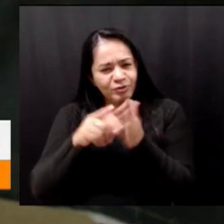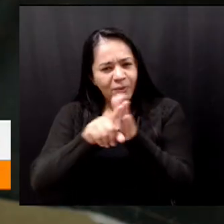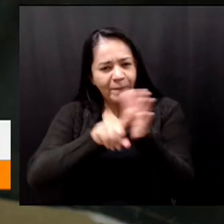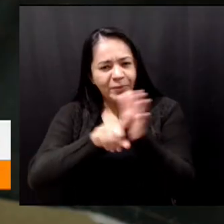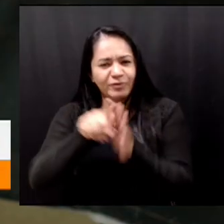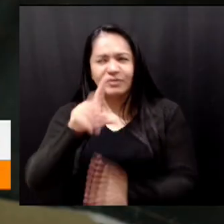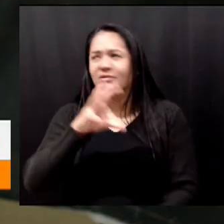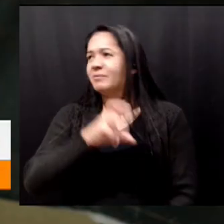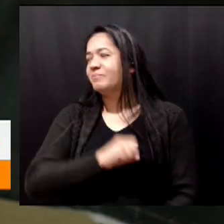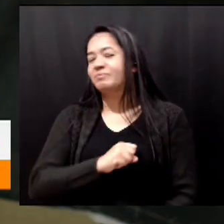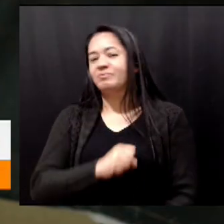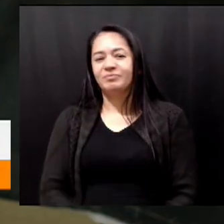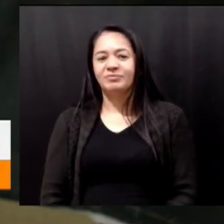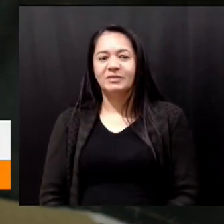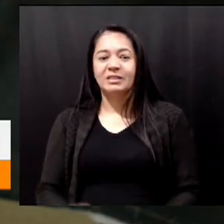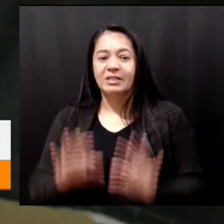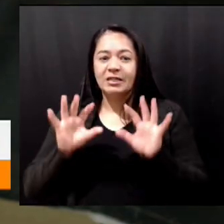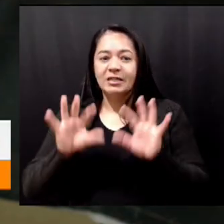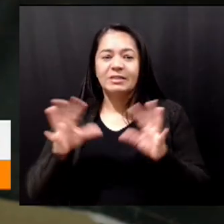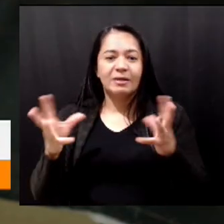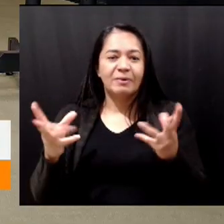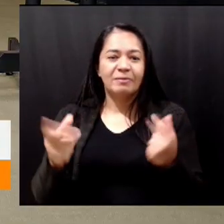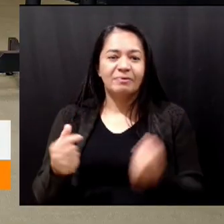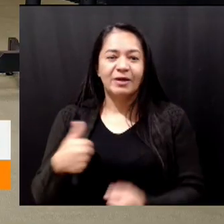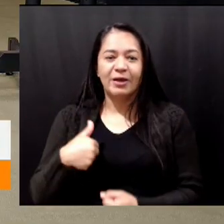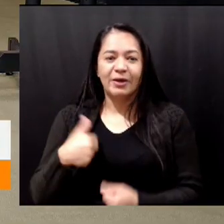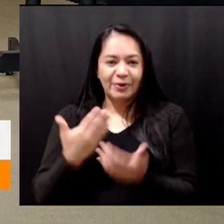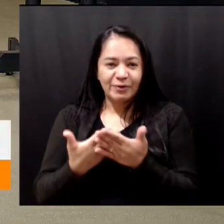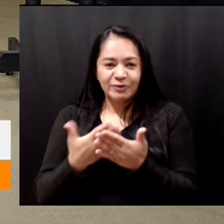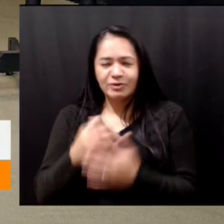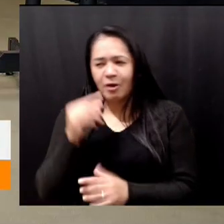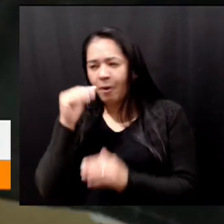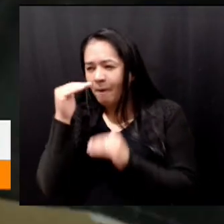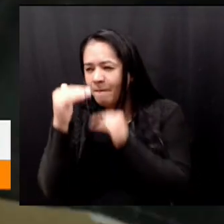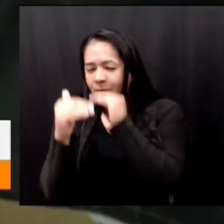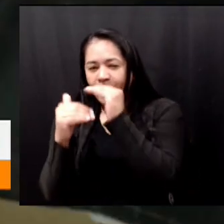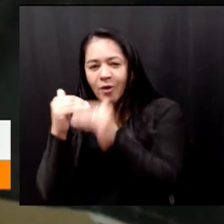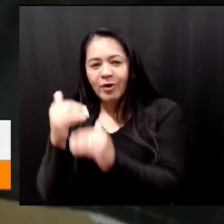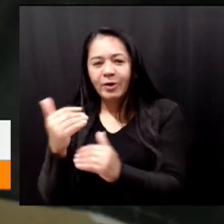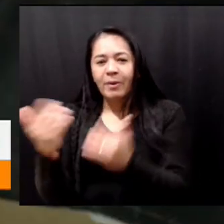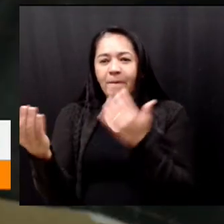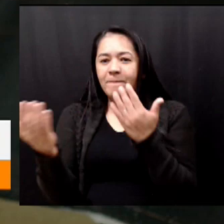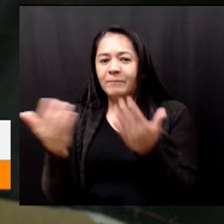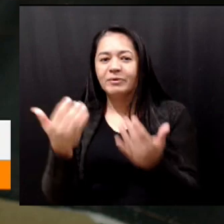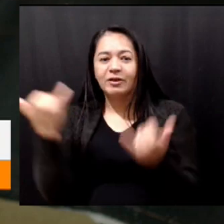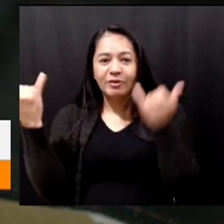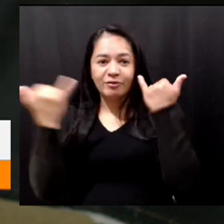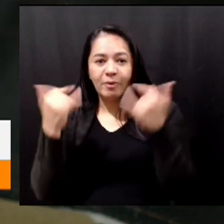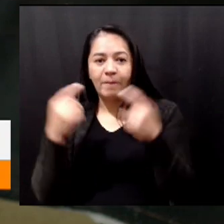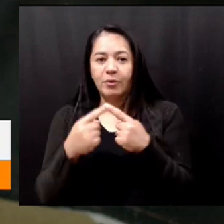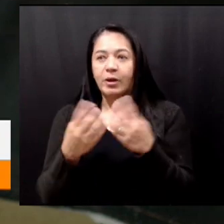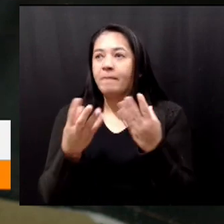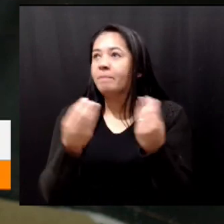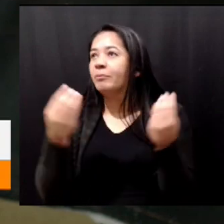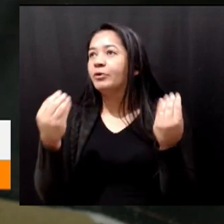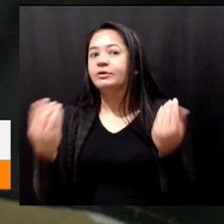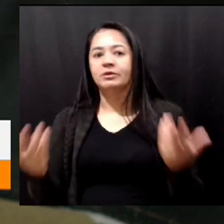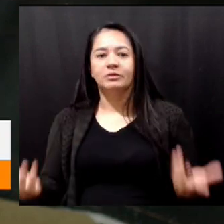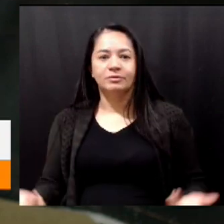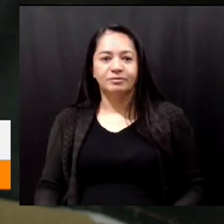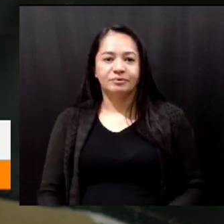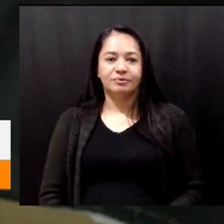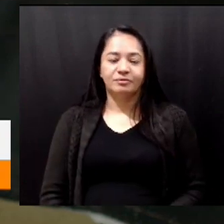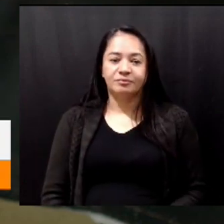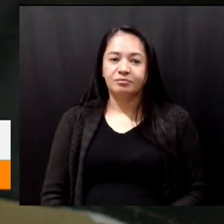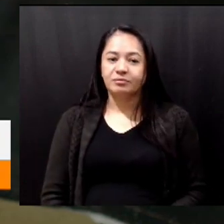aqui é maravilhoso, eu estou estudando aos poucos, estou buscando informação, né? Porque é muita coisa para ser dita, é muita coisa